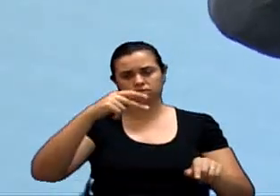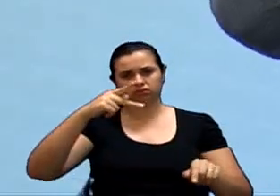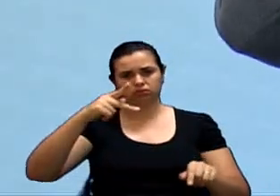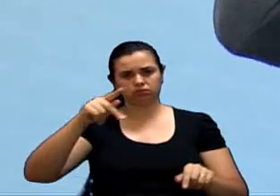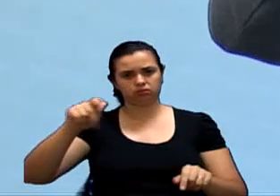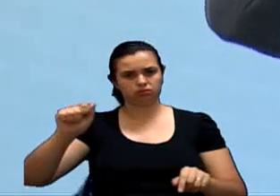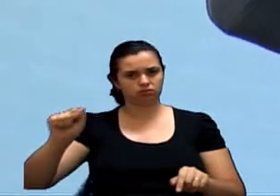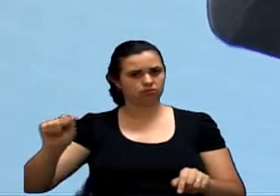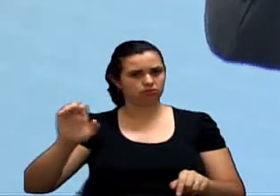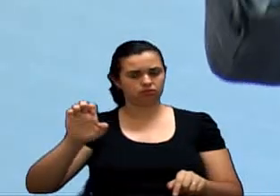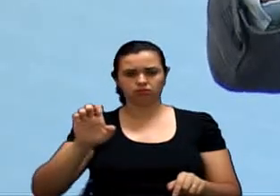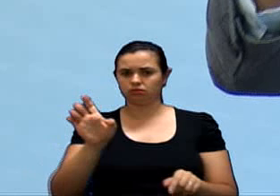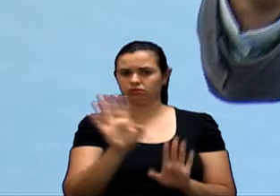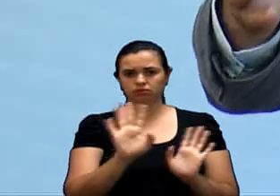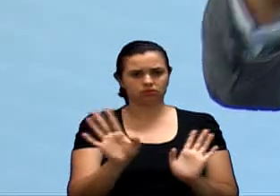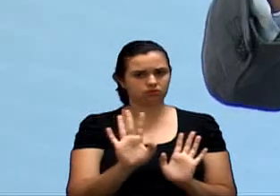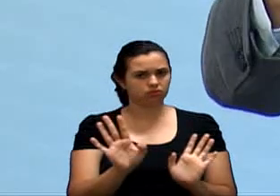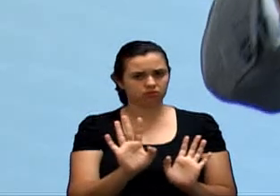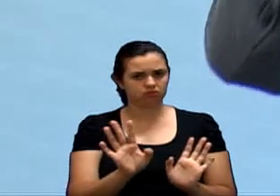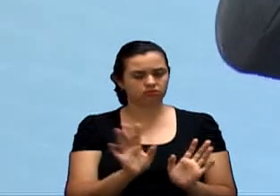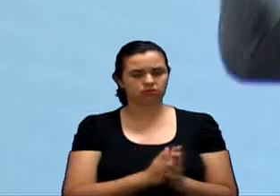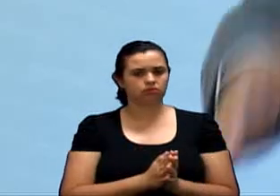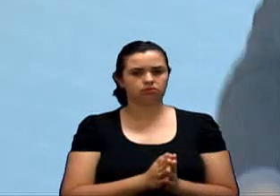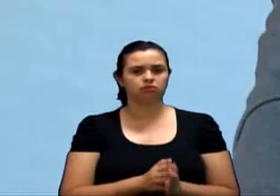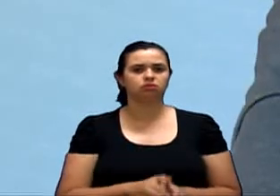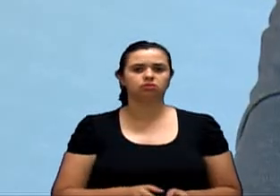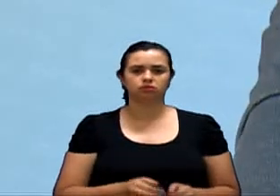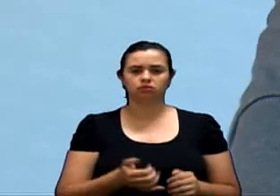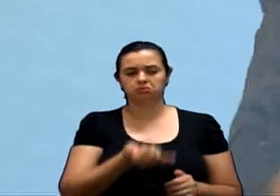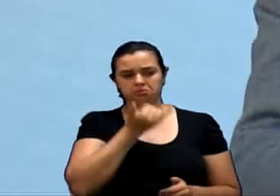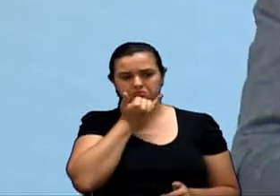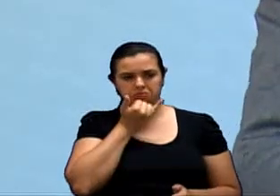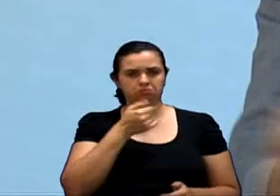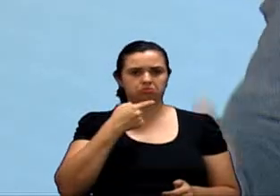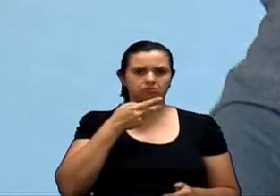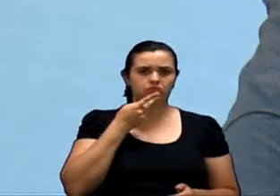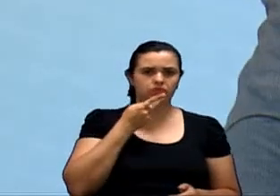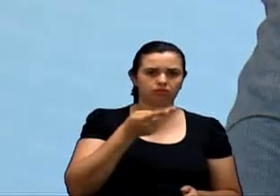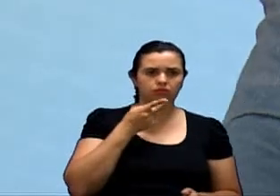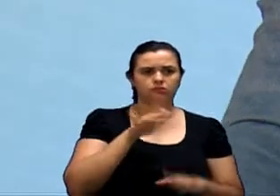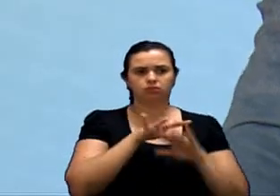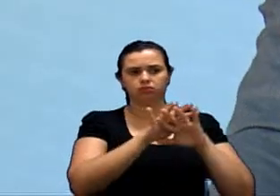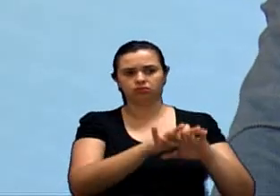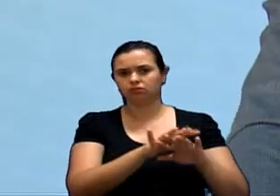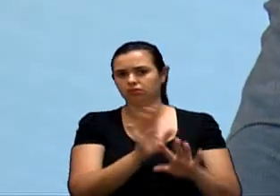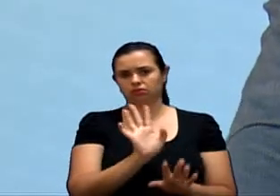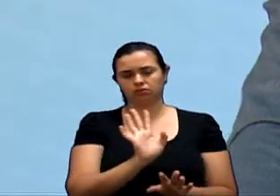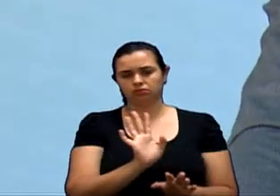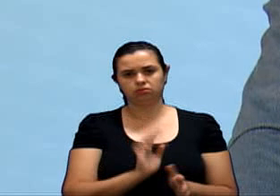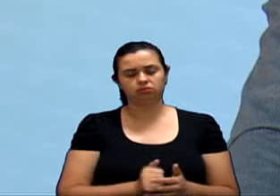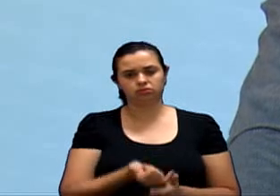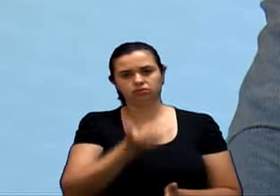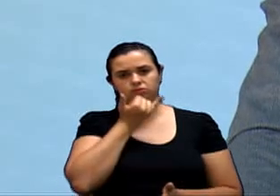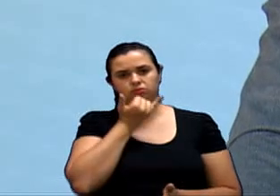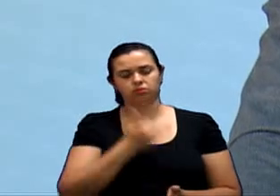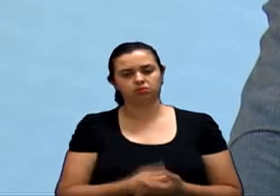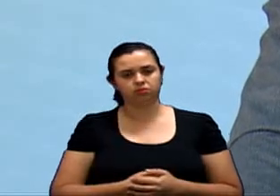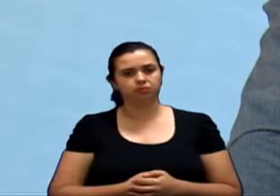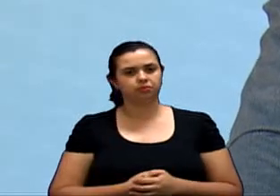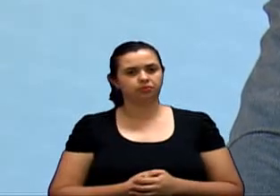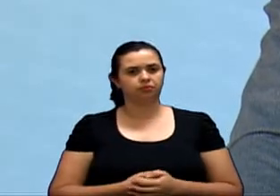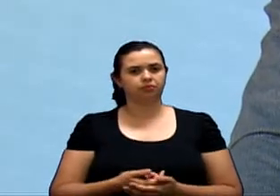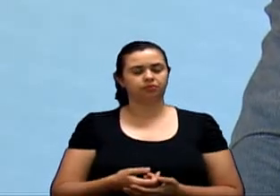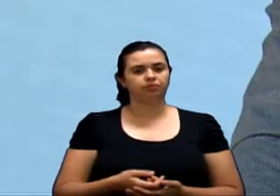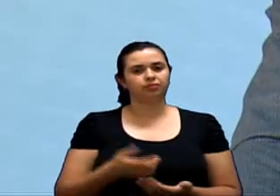perdoe se a gente falou alguma coisa que não agradou a todos vocês. É um projeto que já estava em planejamento e que hoje vai ter que